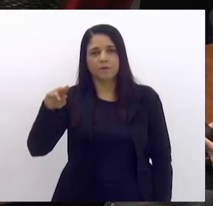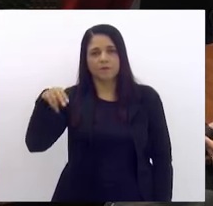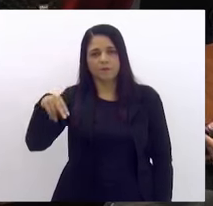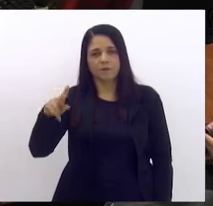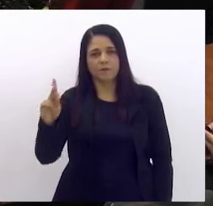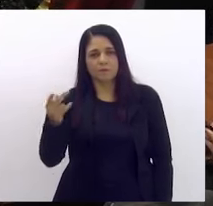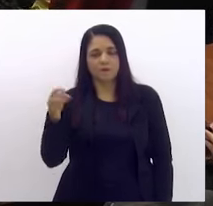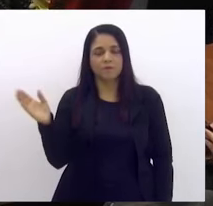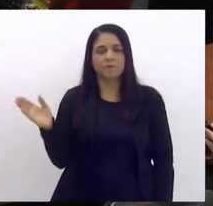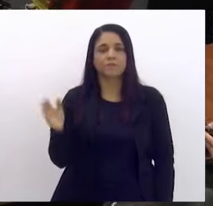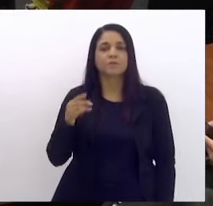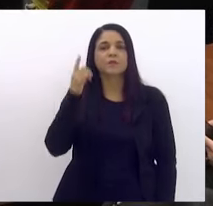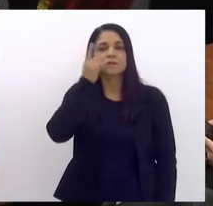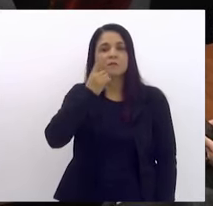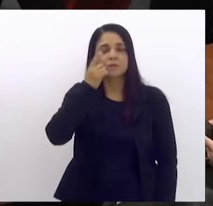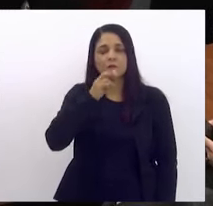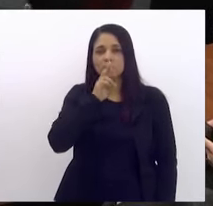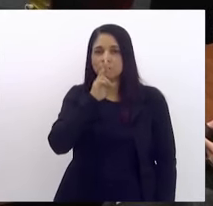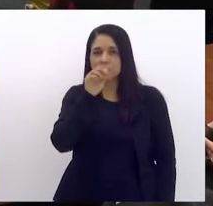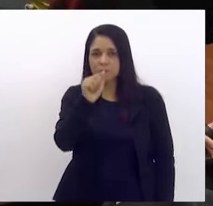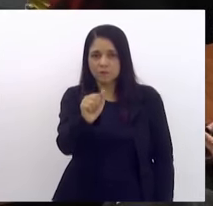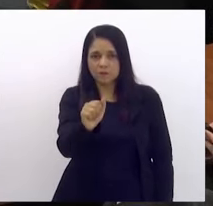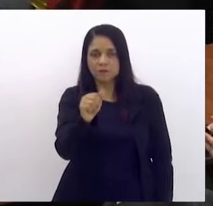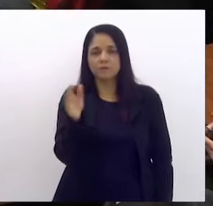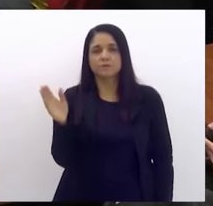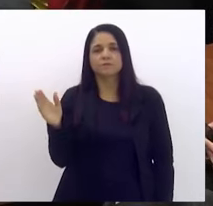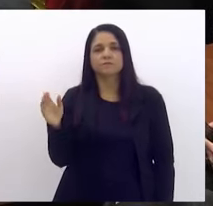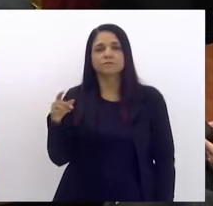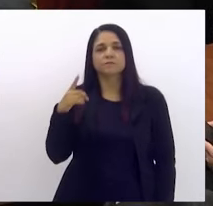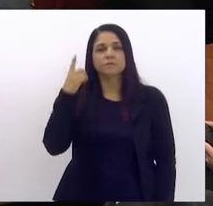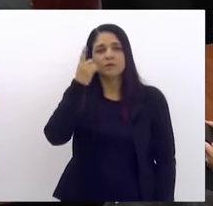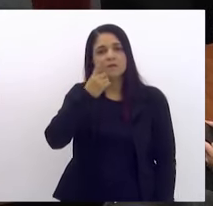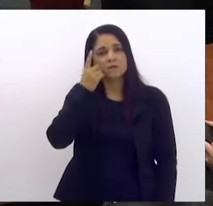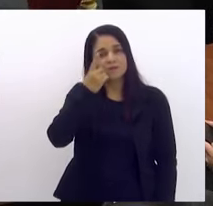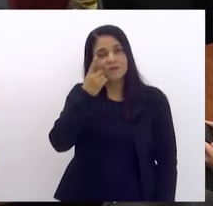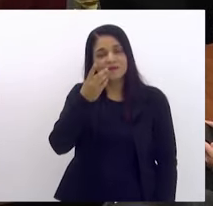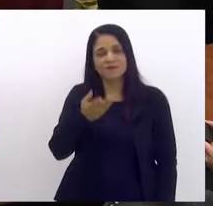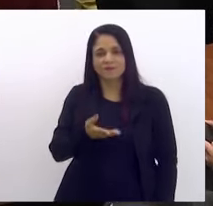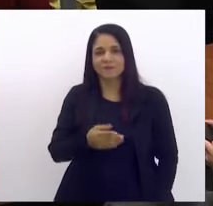Rodrigo Amorim, nosso nobre deputado Rodrigo Amorim,